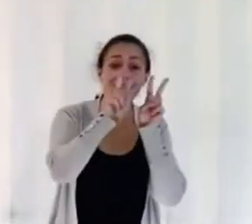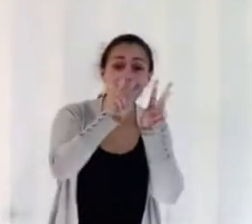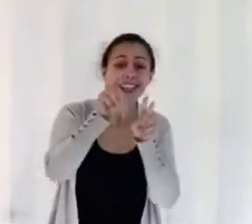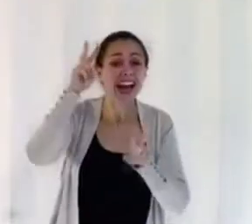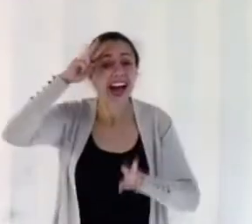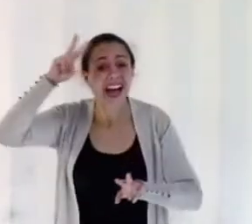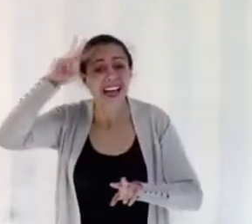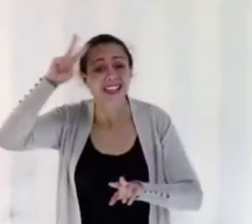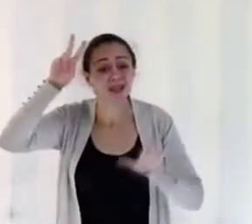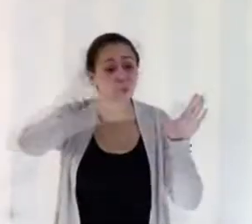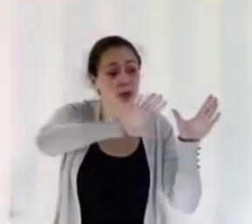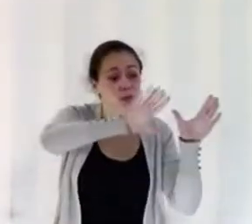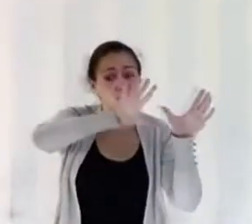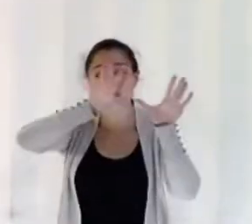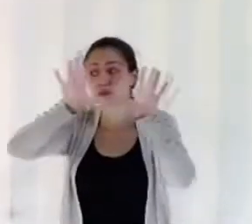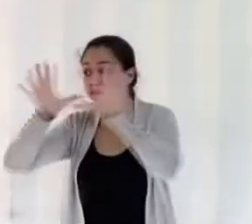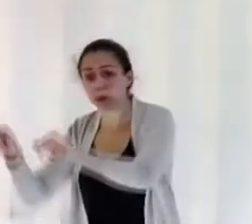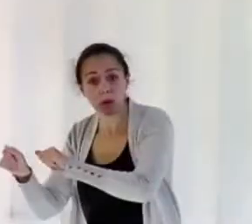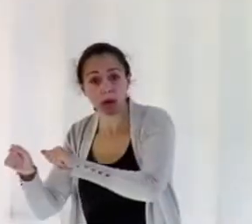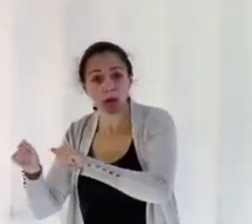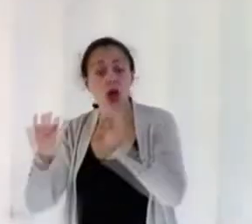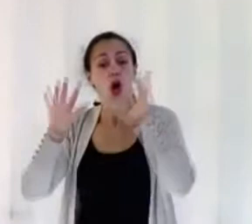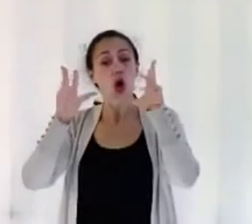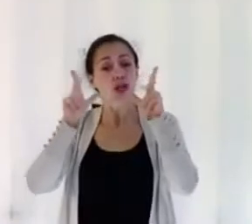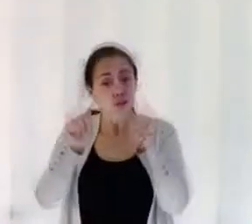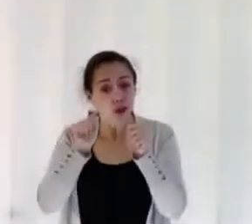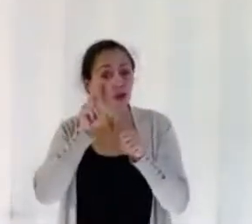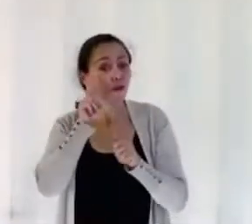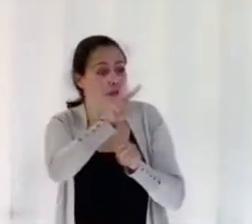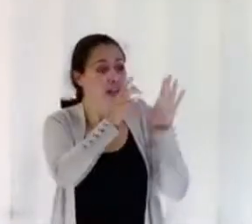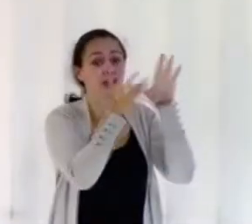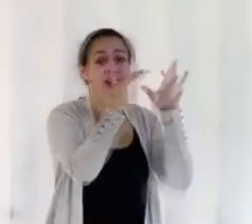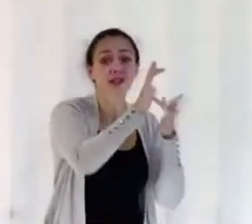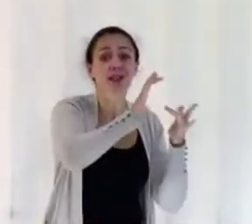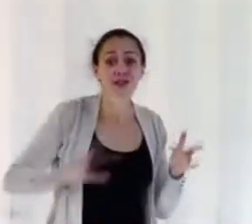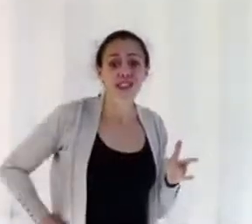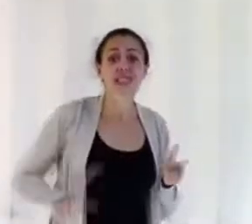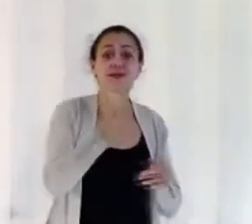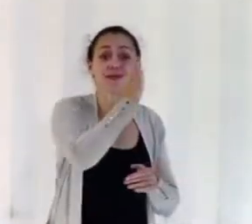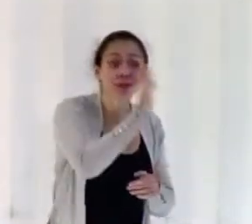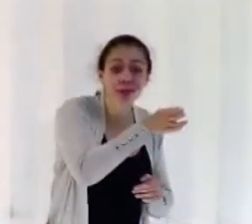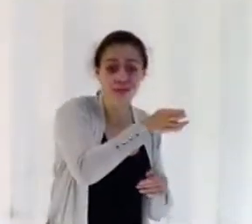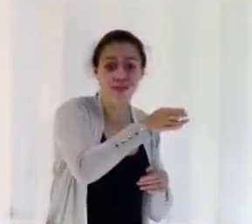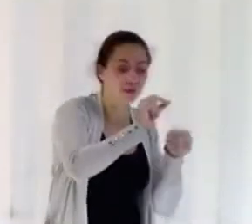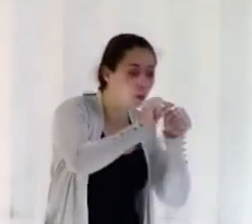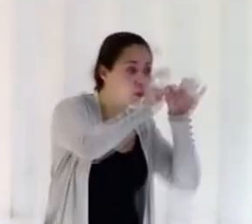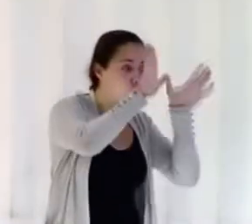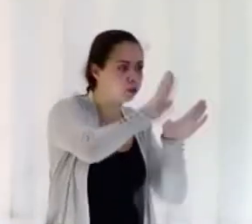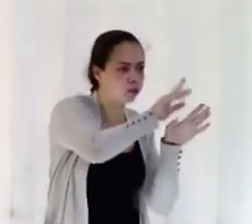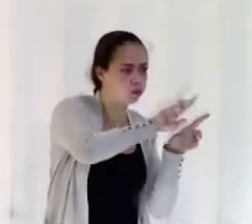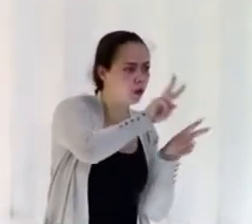na verdade de Cristo Jesus. Pois se negligenciarmos as verdades, nós não